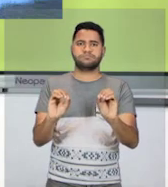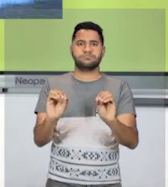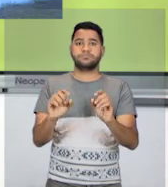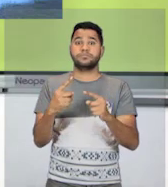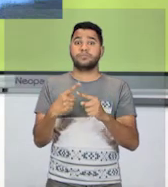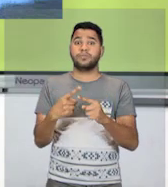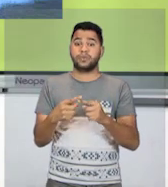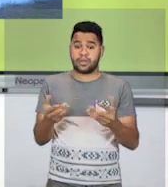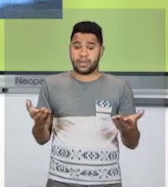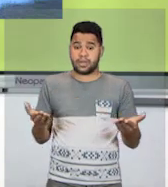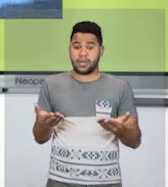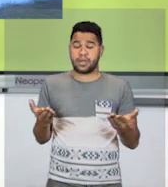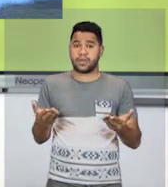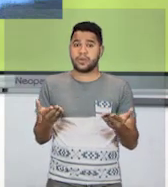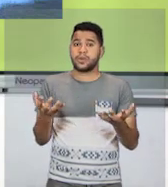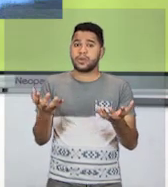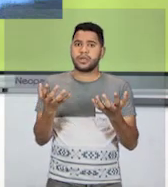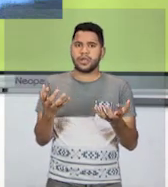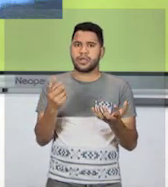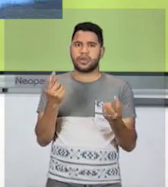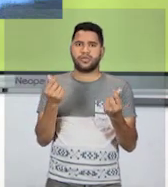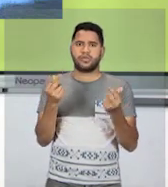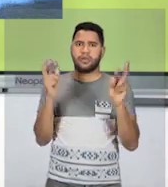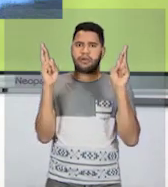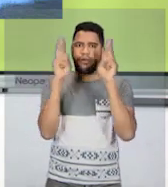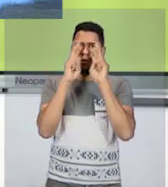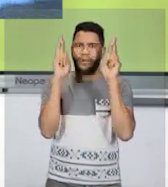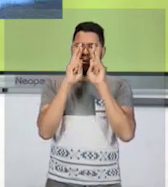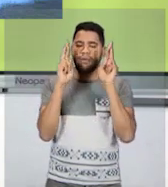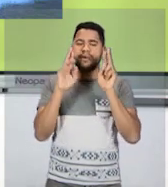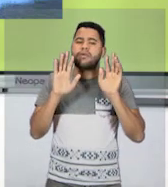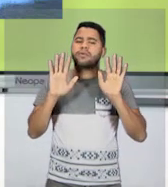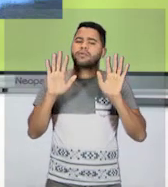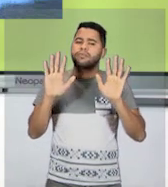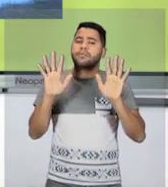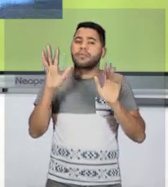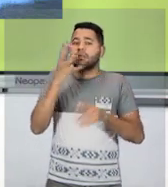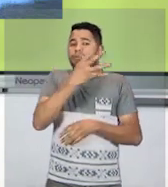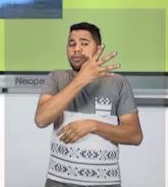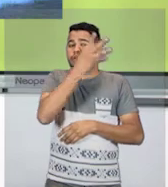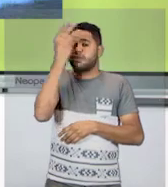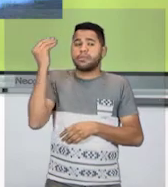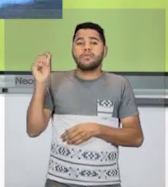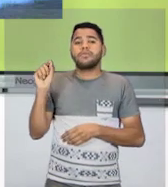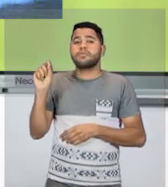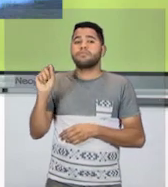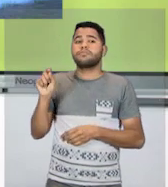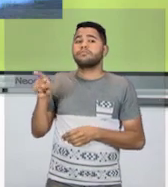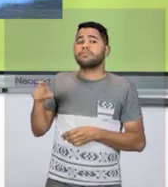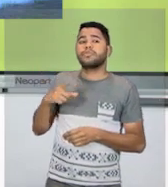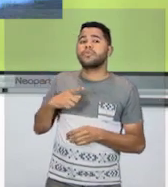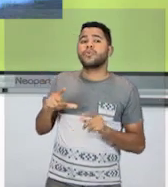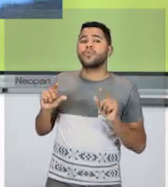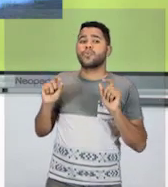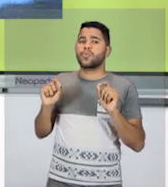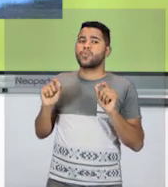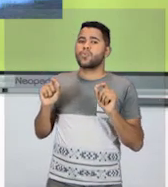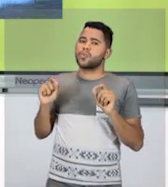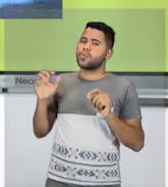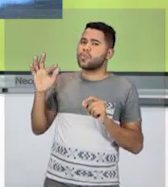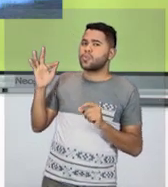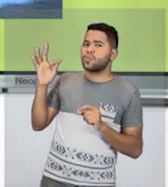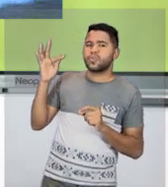no momento o que querem é o dinheiro mas esquecem que ali está um